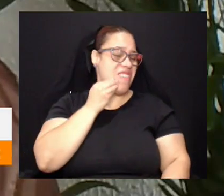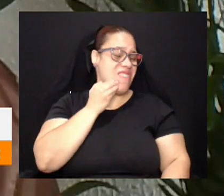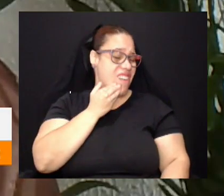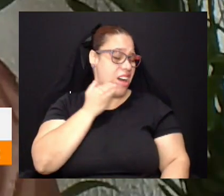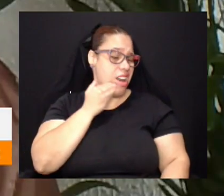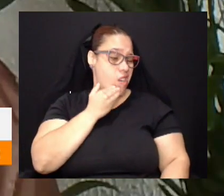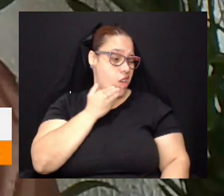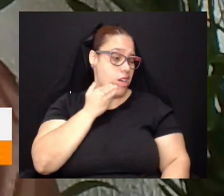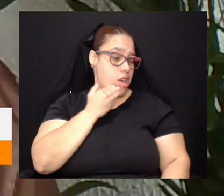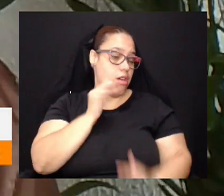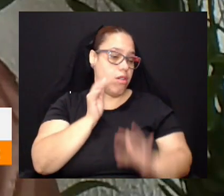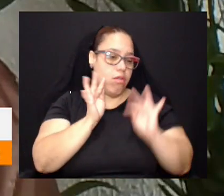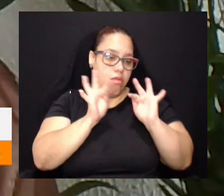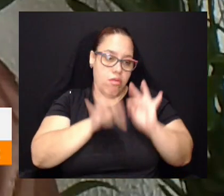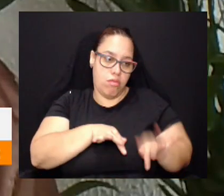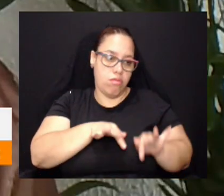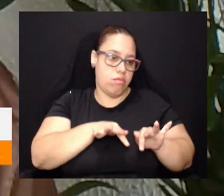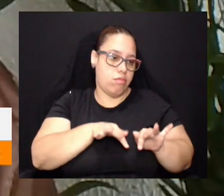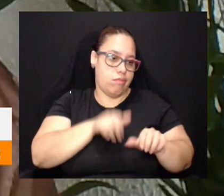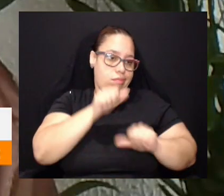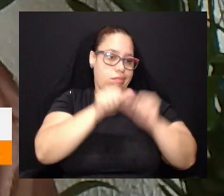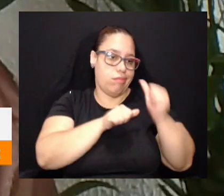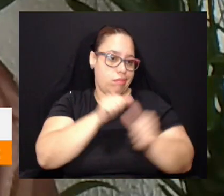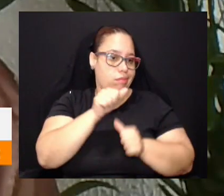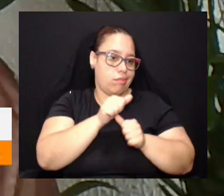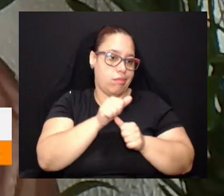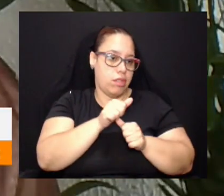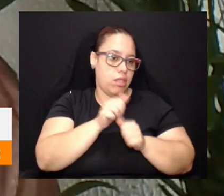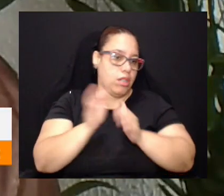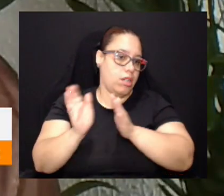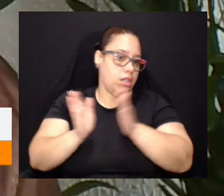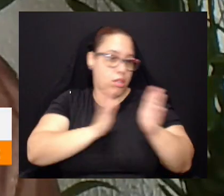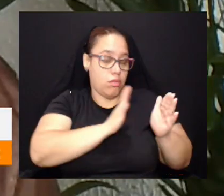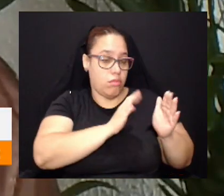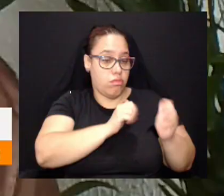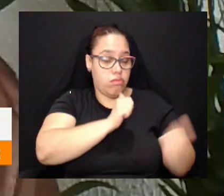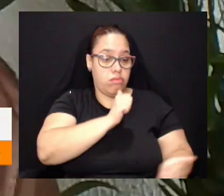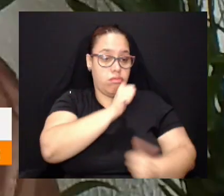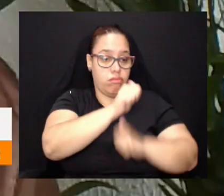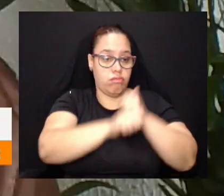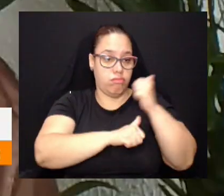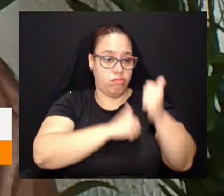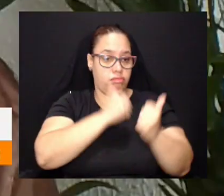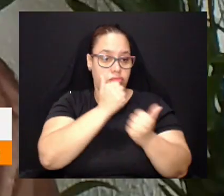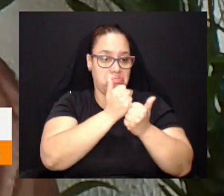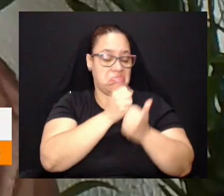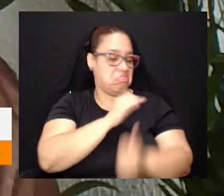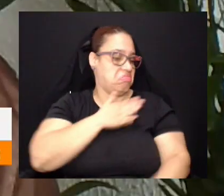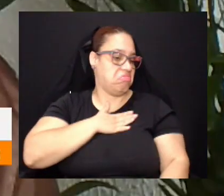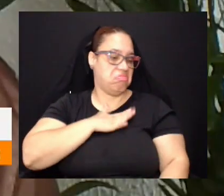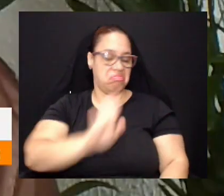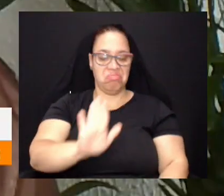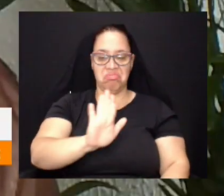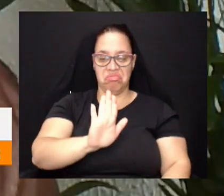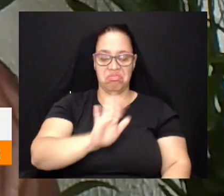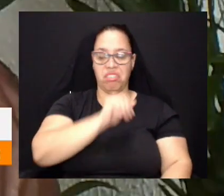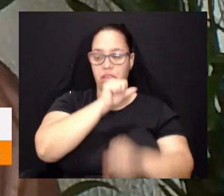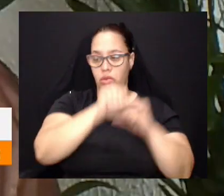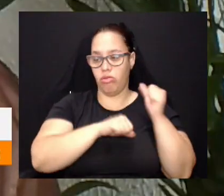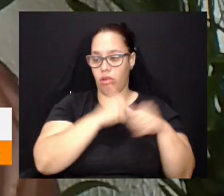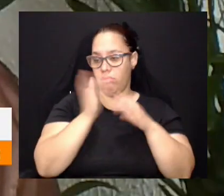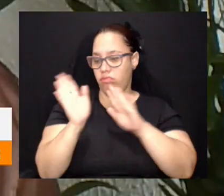fim vira um processo de substituição. Se não me satisfaz mais, eu troco, e aí